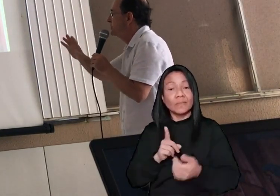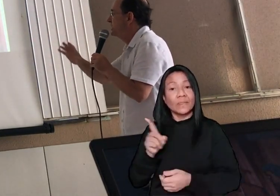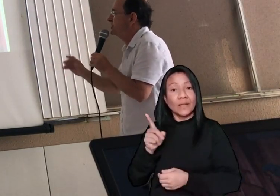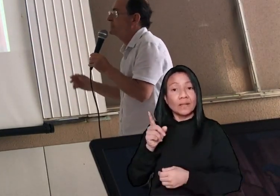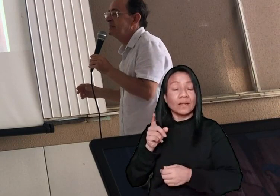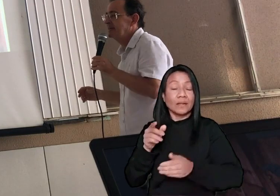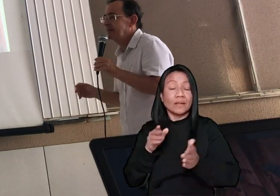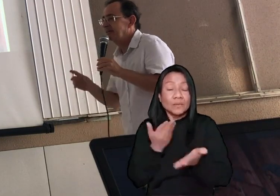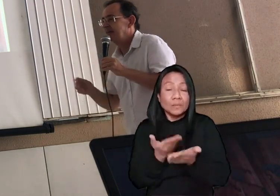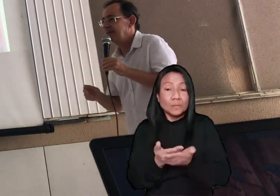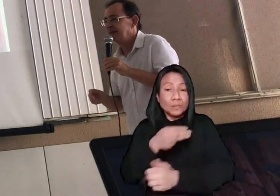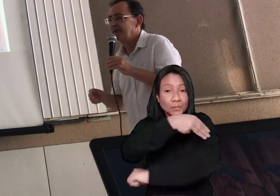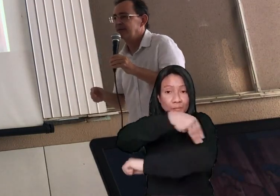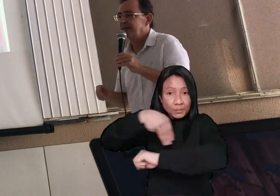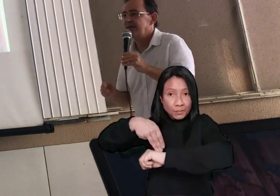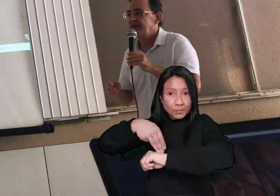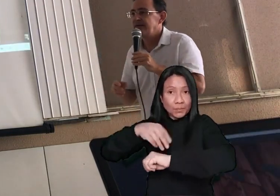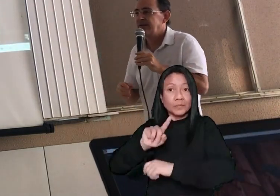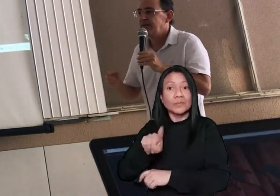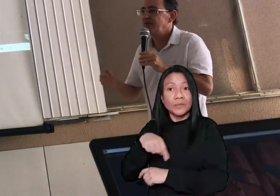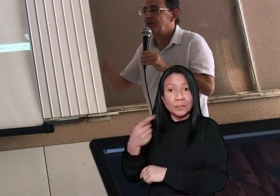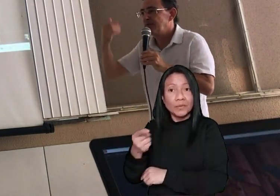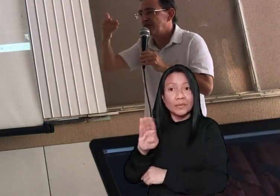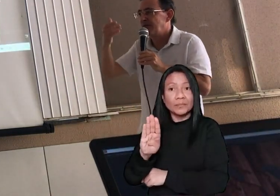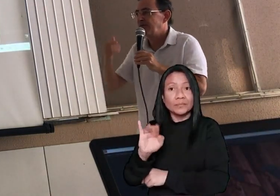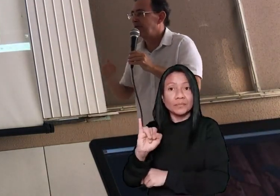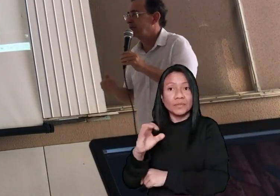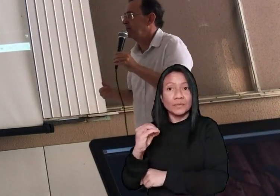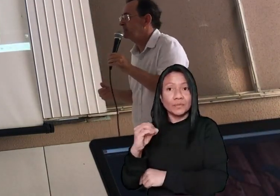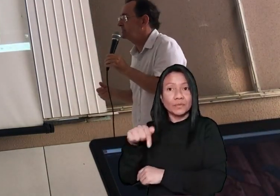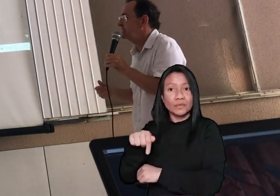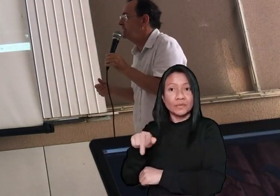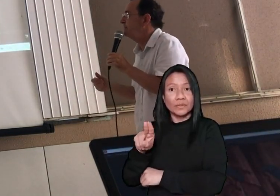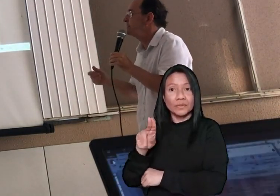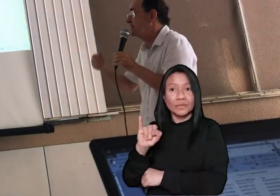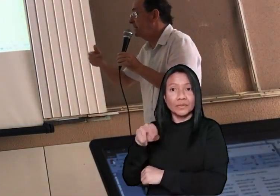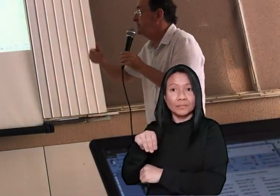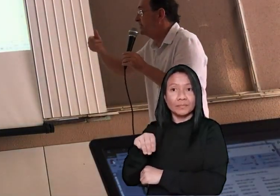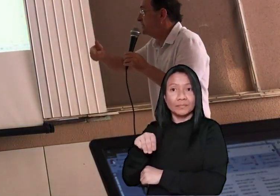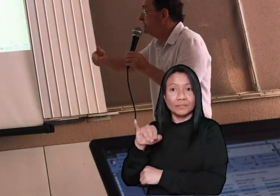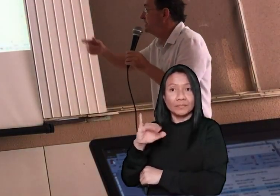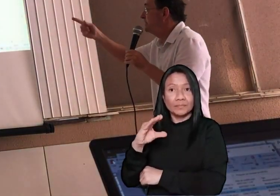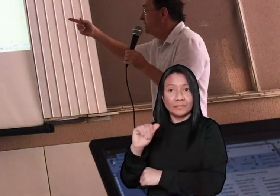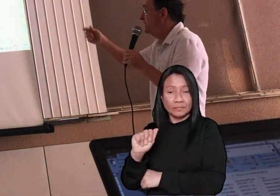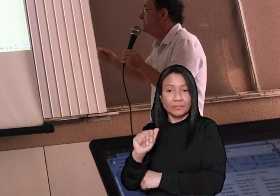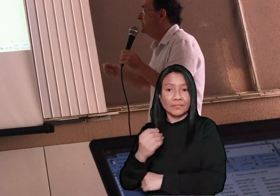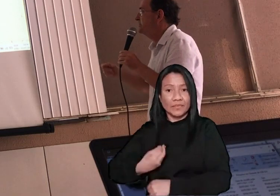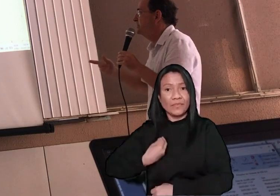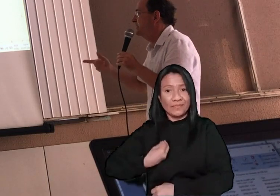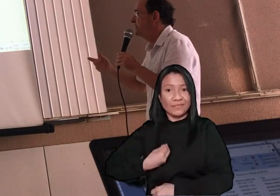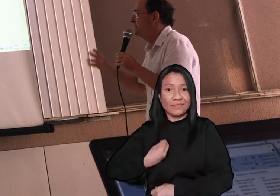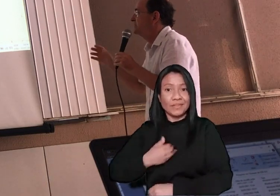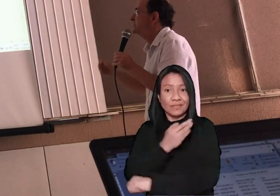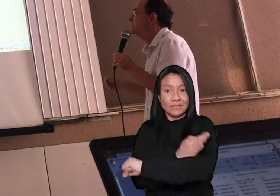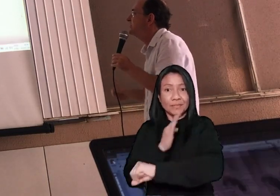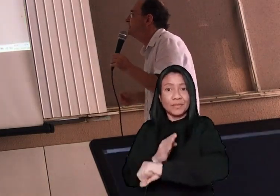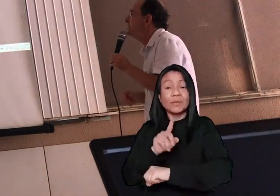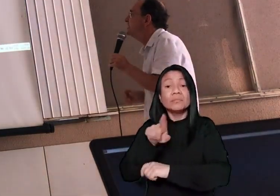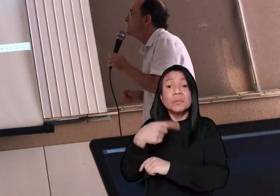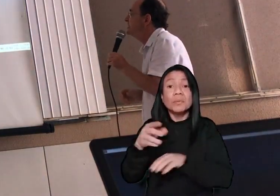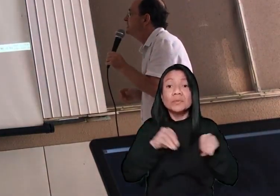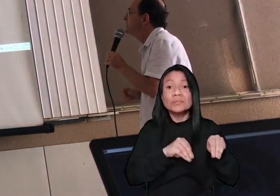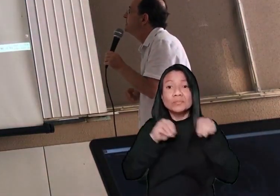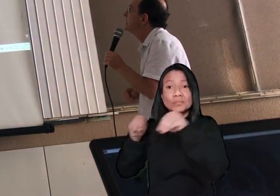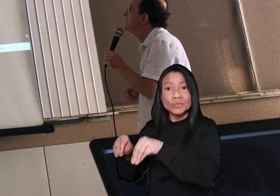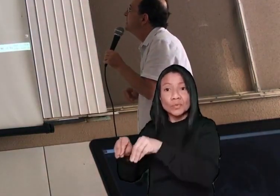morou muitos anos aqui em Beltrão, depois foi para Florianópolis. Tá? Está viva, está cuidando da mãe, que já está com 90 anos.